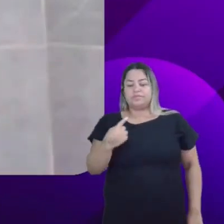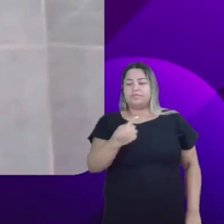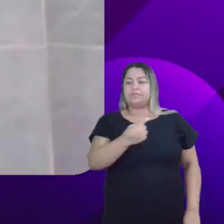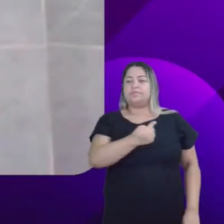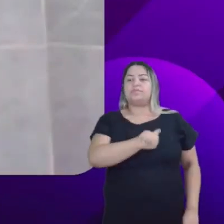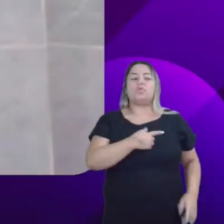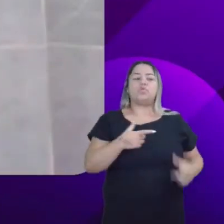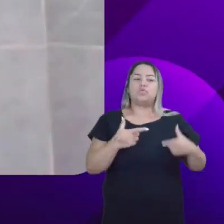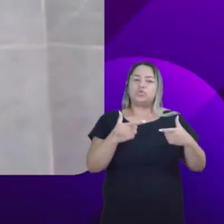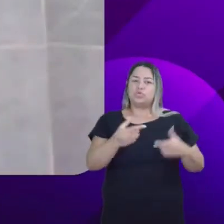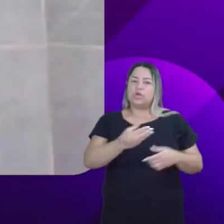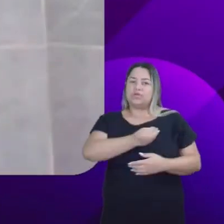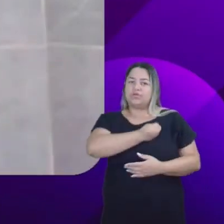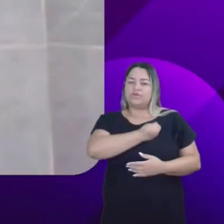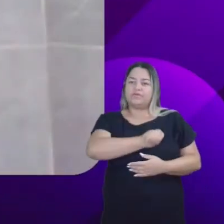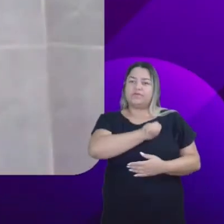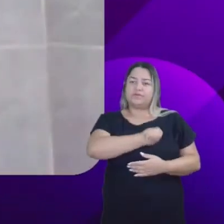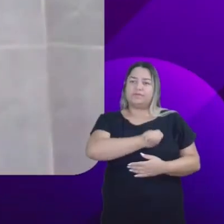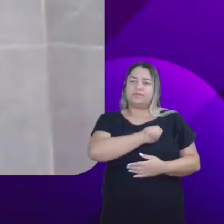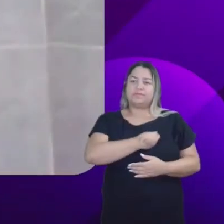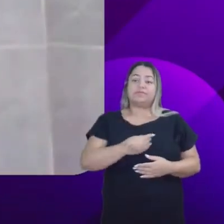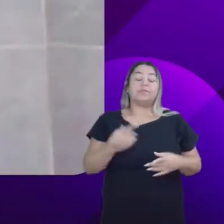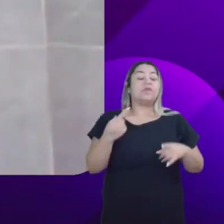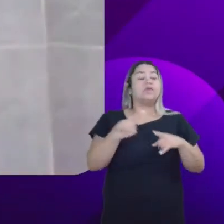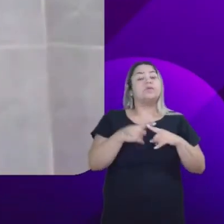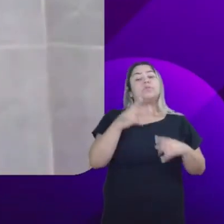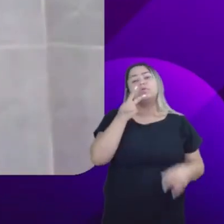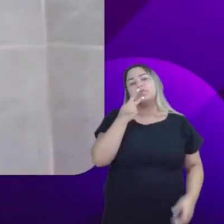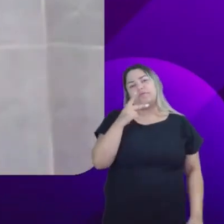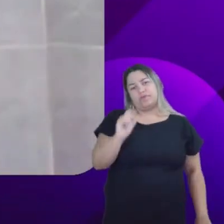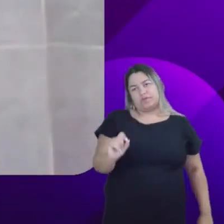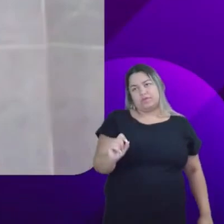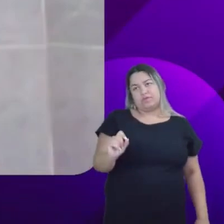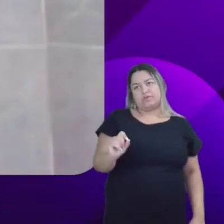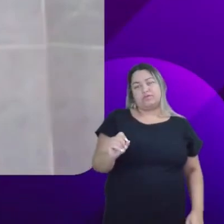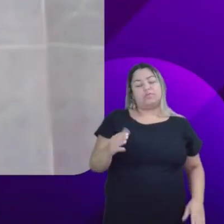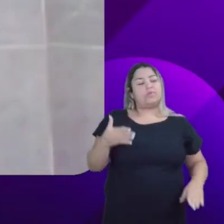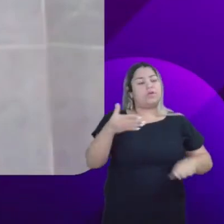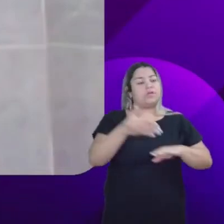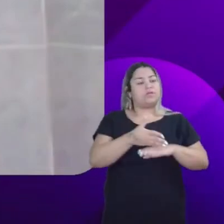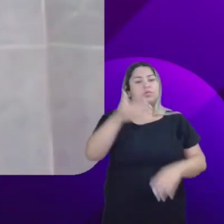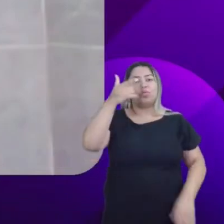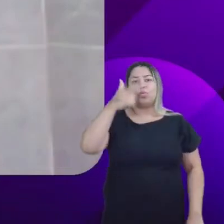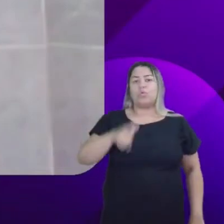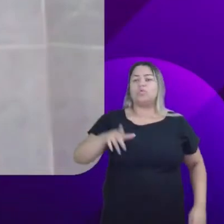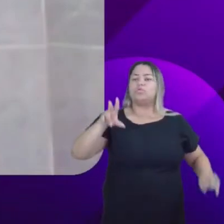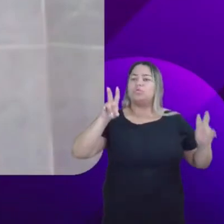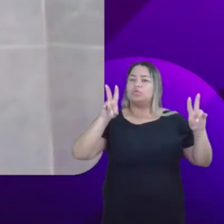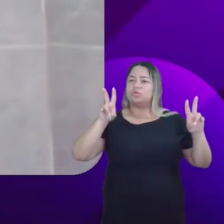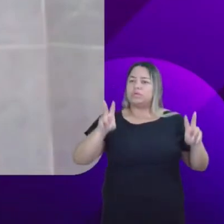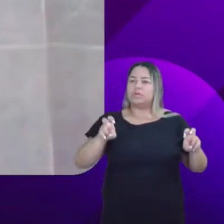nosso lugar de vida, né? E por que eu estou falando isso? Porque aí entra um outro tema, que é um tema